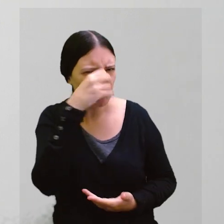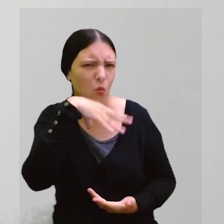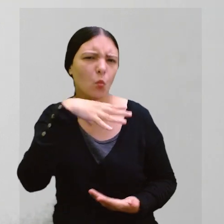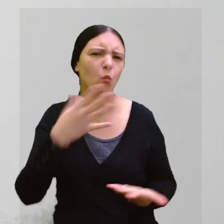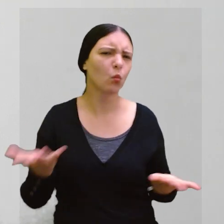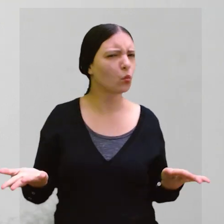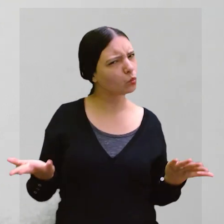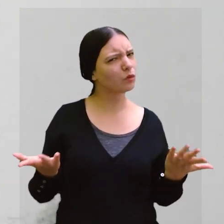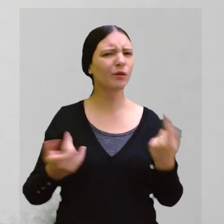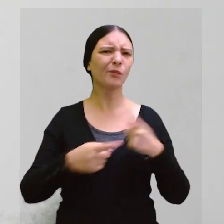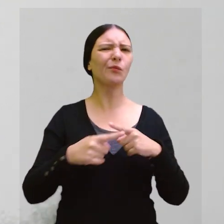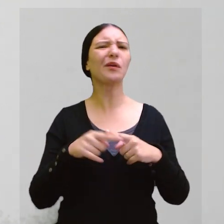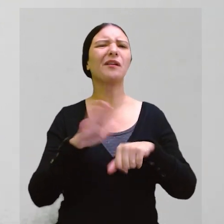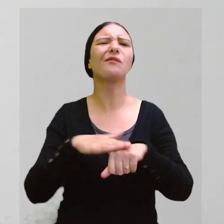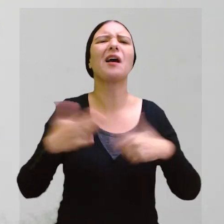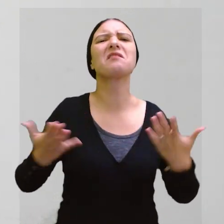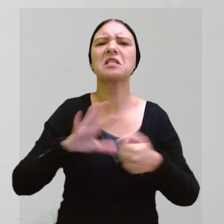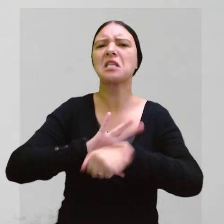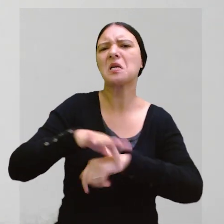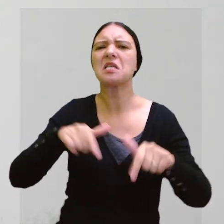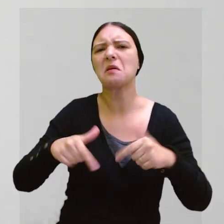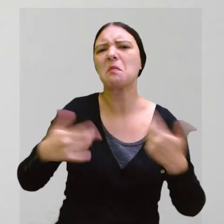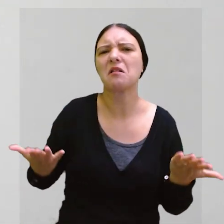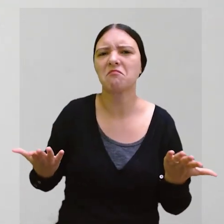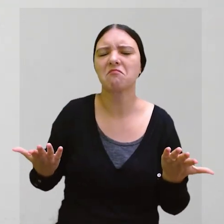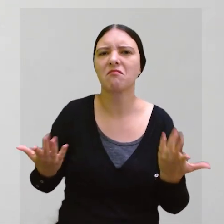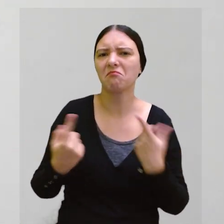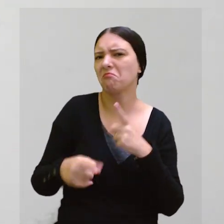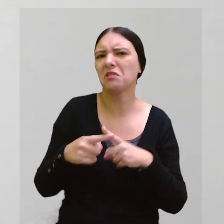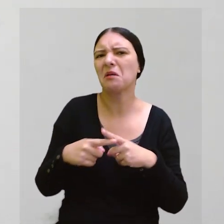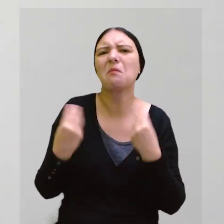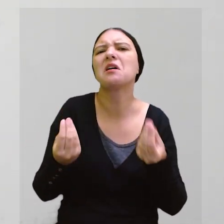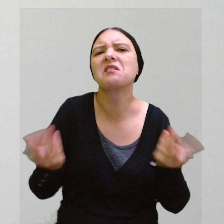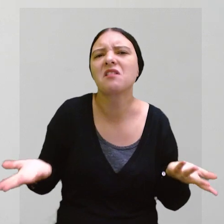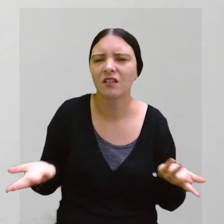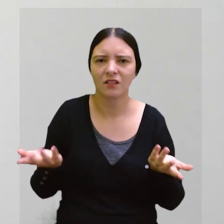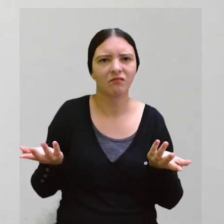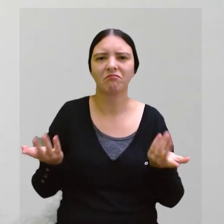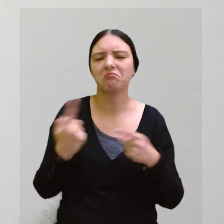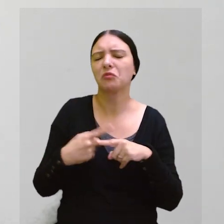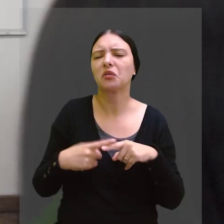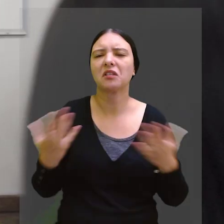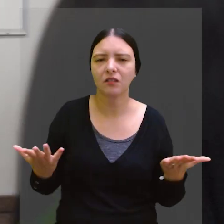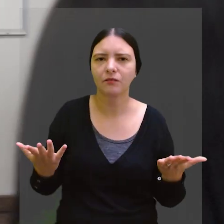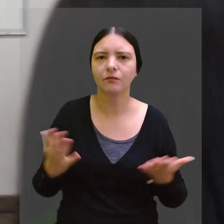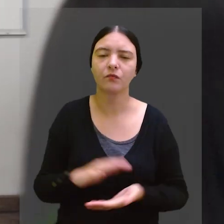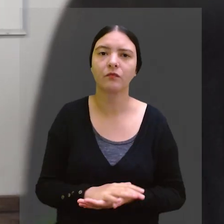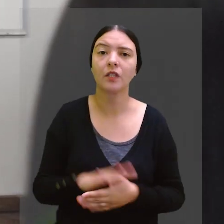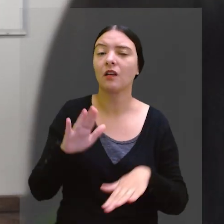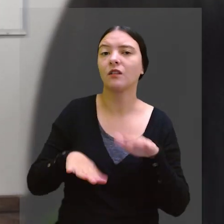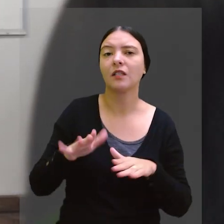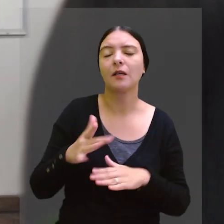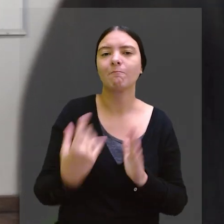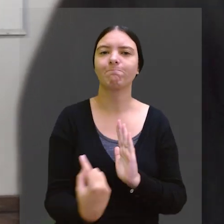Assim, do tipo, mas por que você faz segurança do trabalho? Sabe? Como quase qual a utilidade disso ou por que fazer isso, né? às vezes